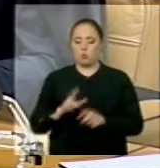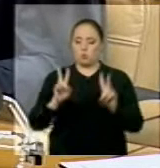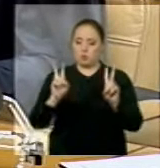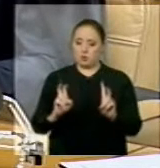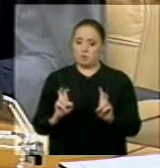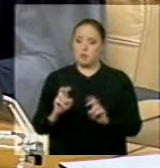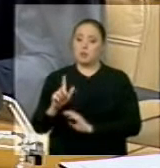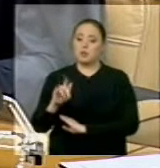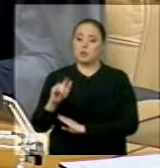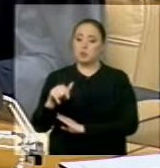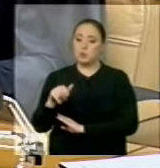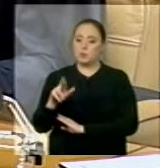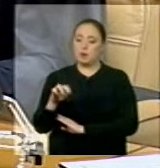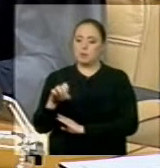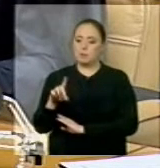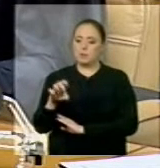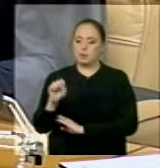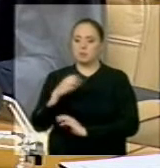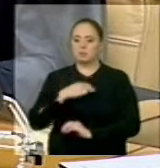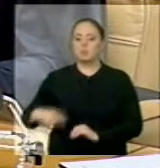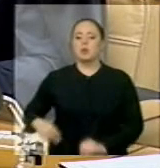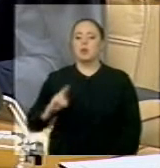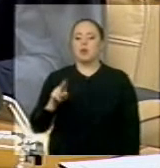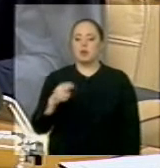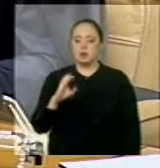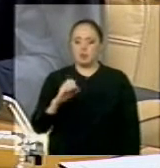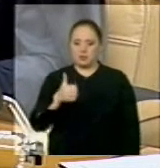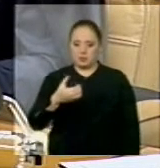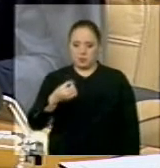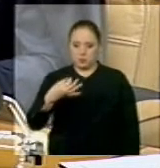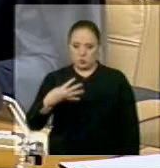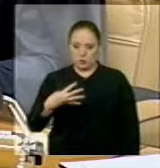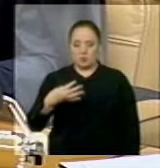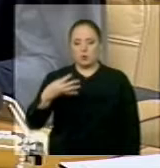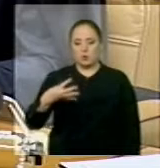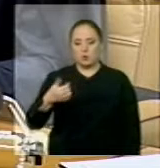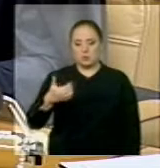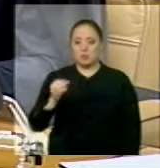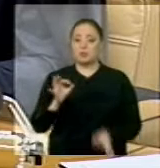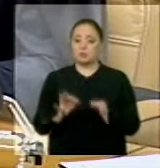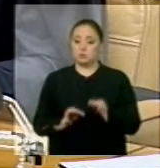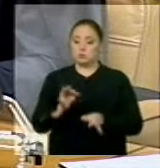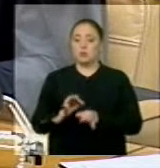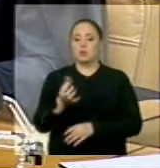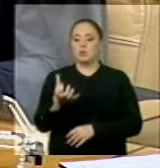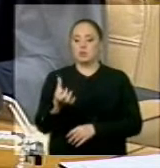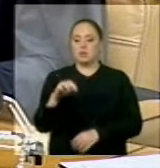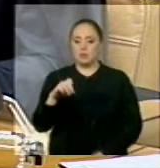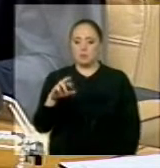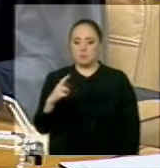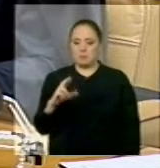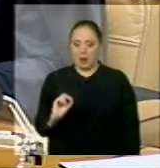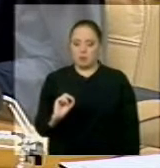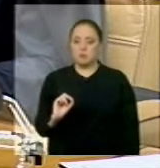Mendes definiu no habeas corpus 104.410, julgado em 6 de março de 2012, perante a segunda